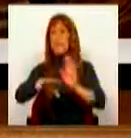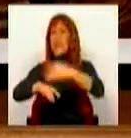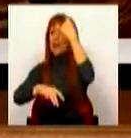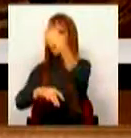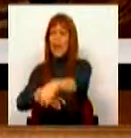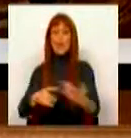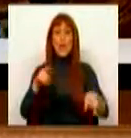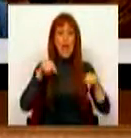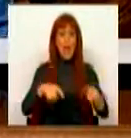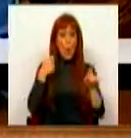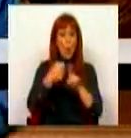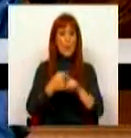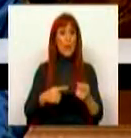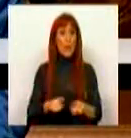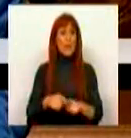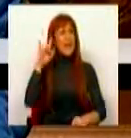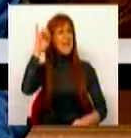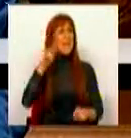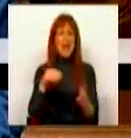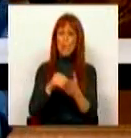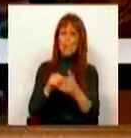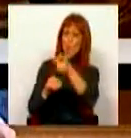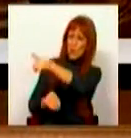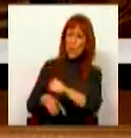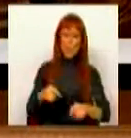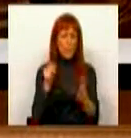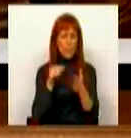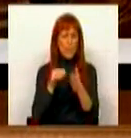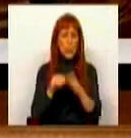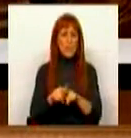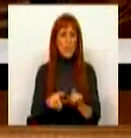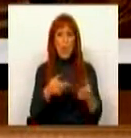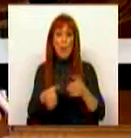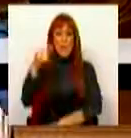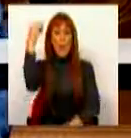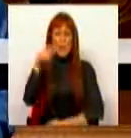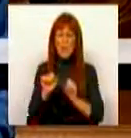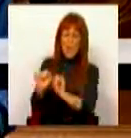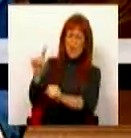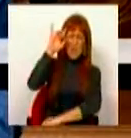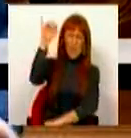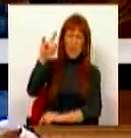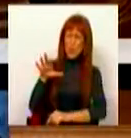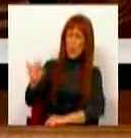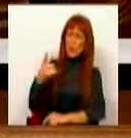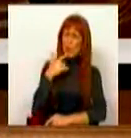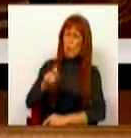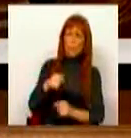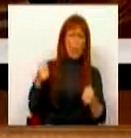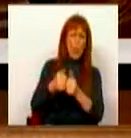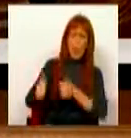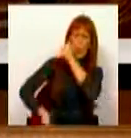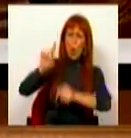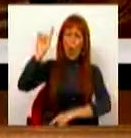direita. Foi esse combate rejeitando a ideia de empobrecimento, o empobrecimento como único caminho, rejeitando a ideia de que o país não seria